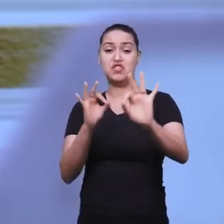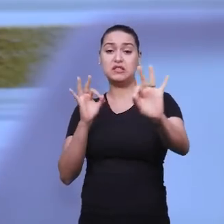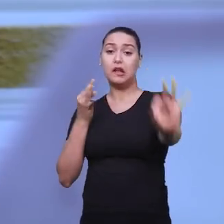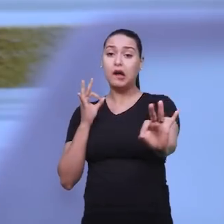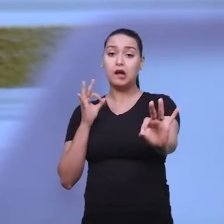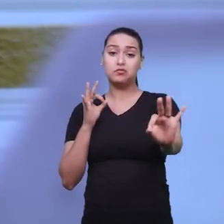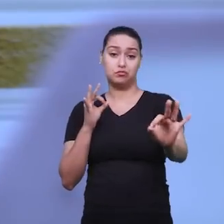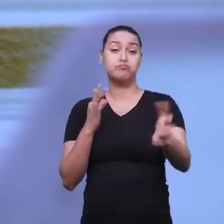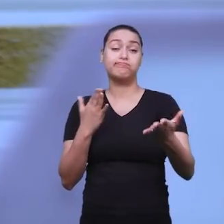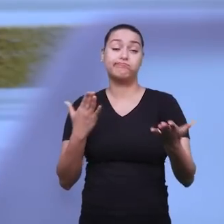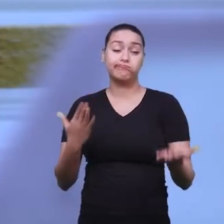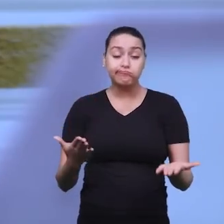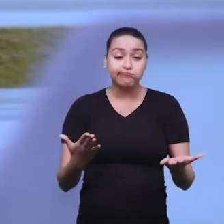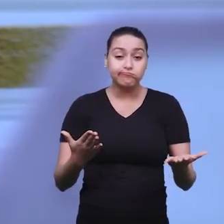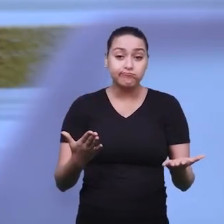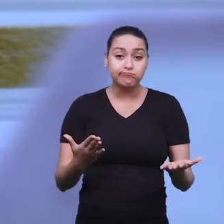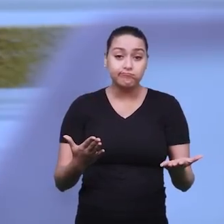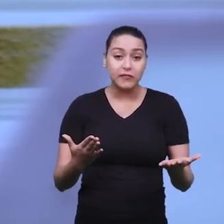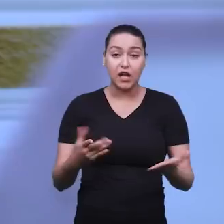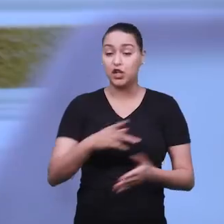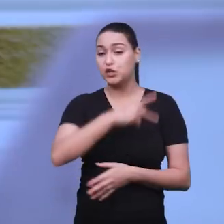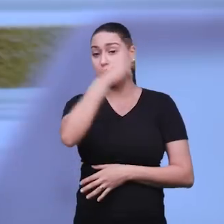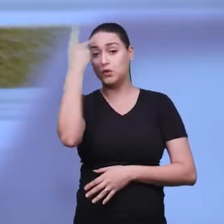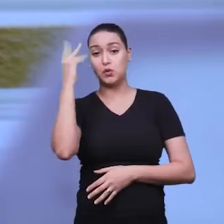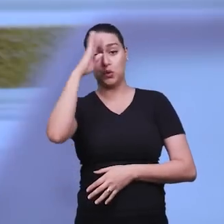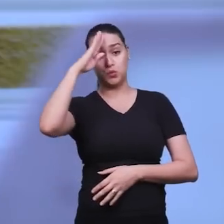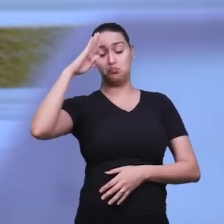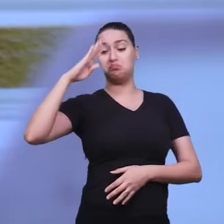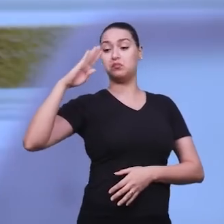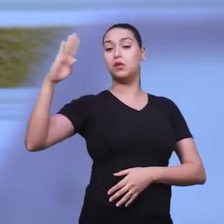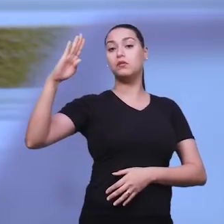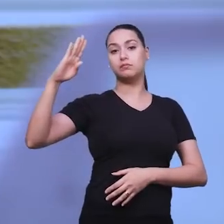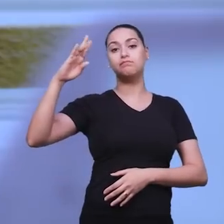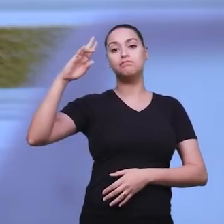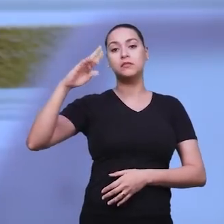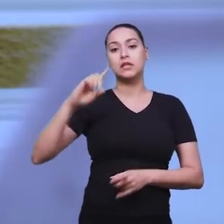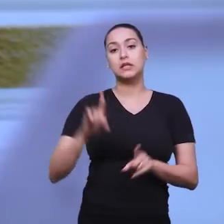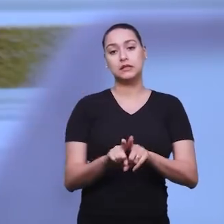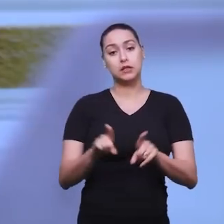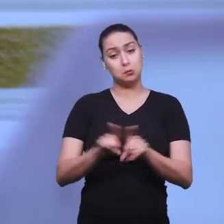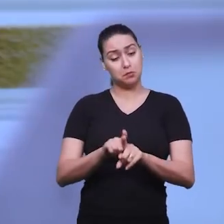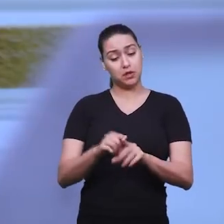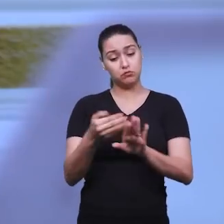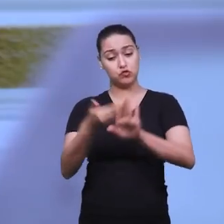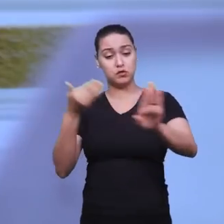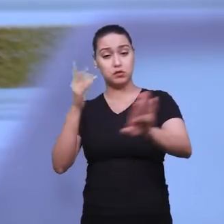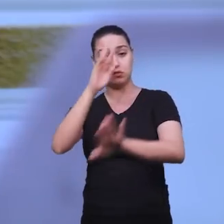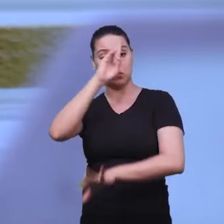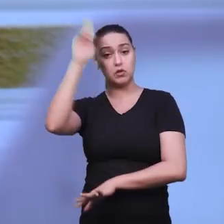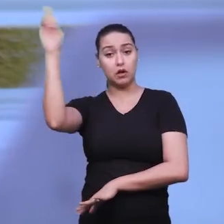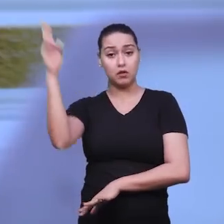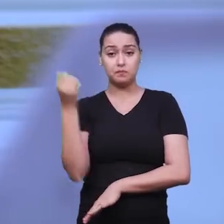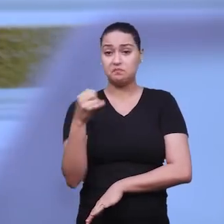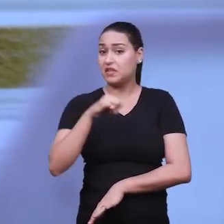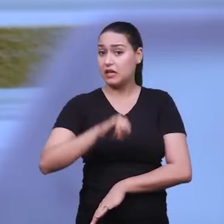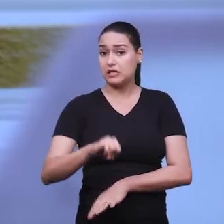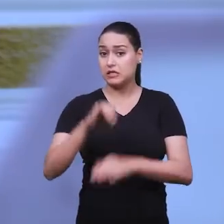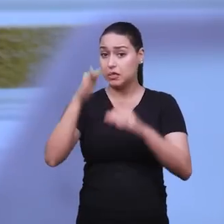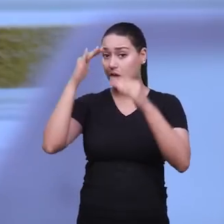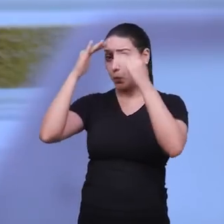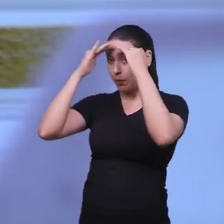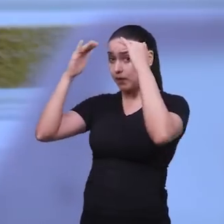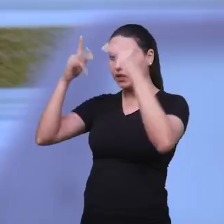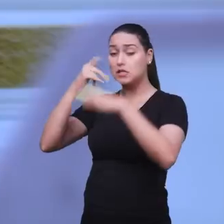são distantes dos pais e de qualquer figura que exerça autoridade sobre eles, inclusive o Senhor. Quem